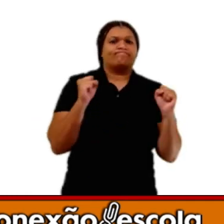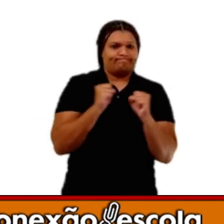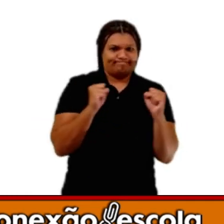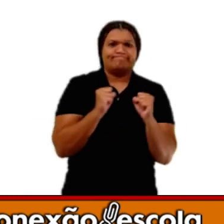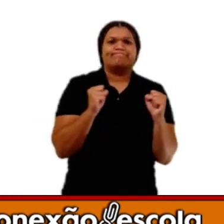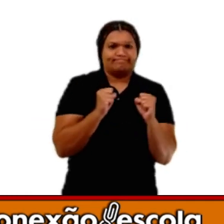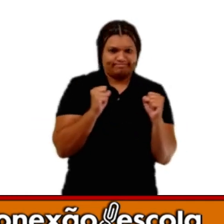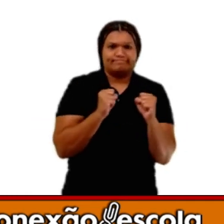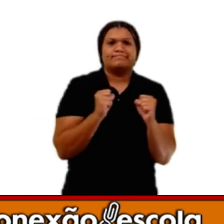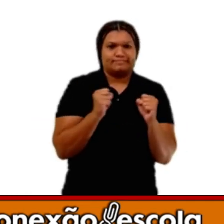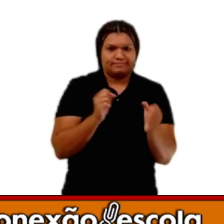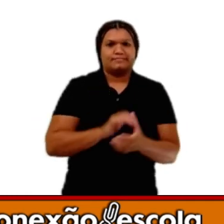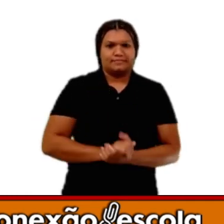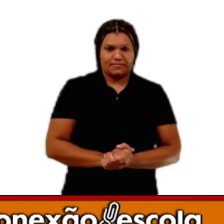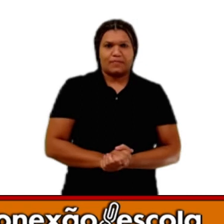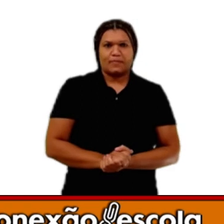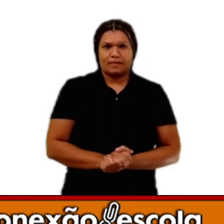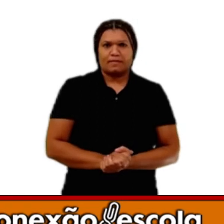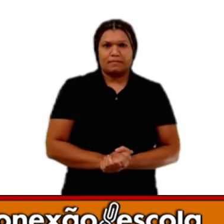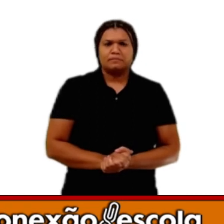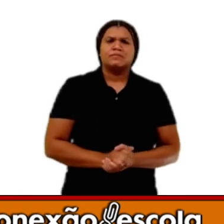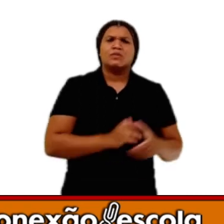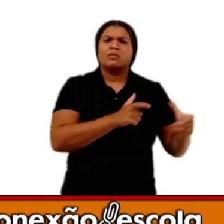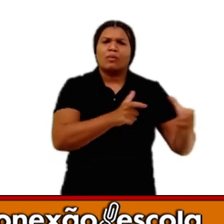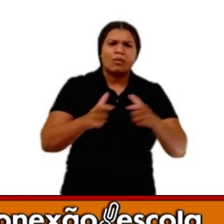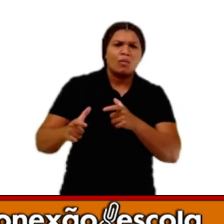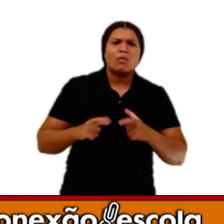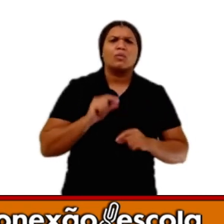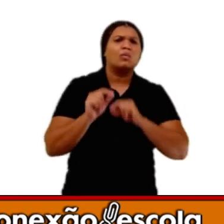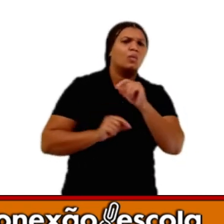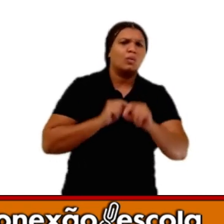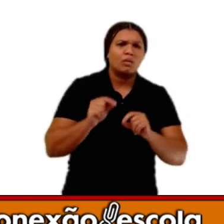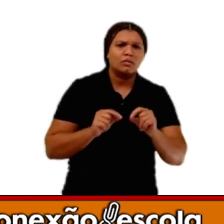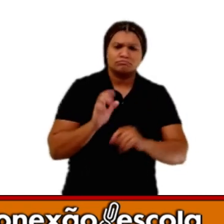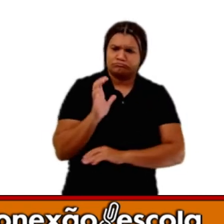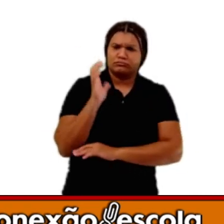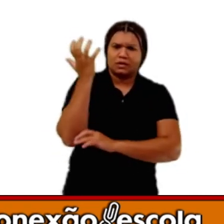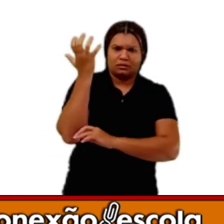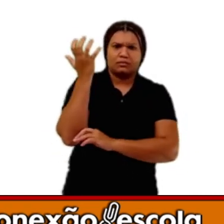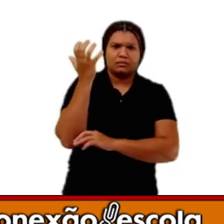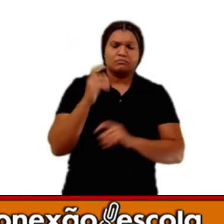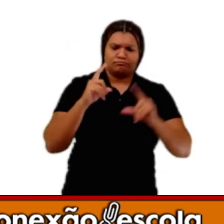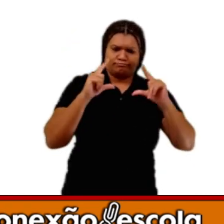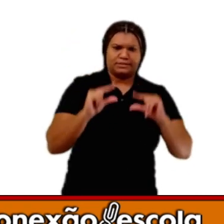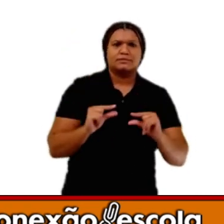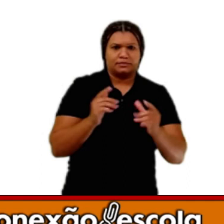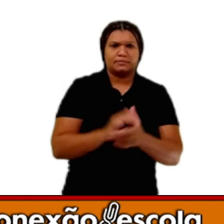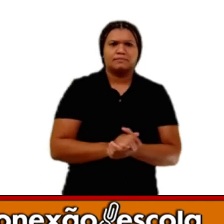vez, regiões mais frias, onde as temperaturas vão ser